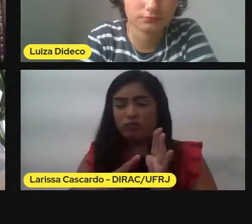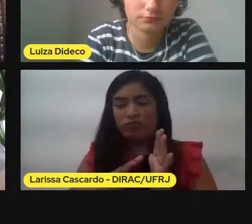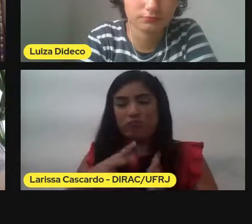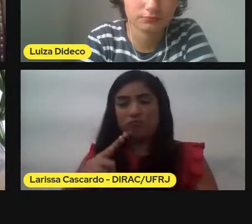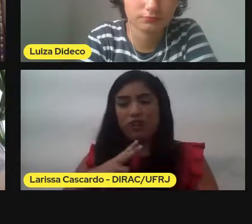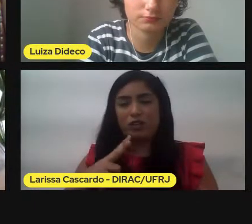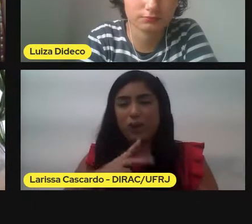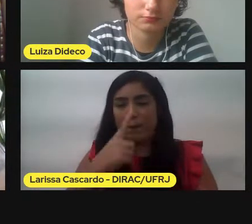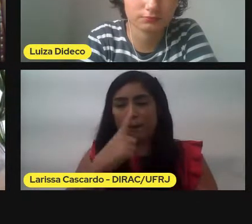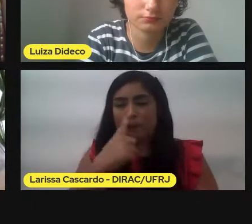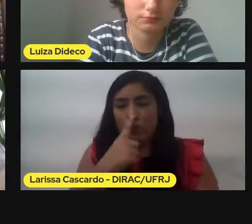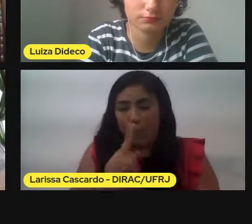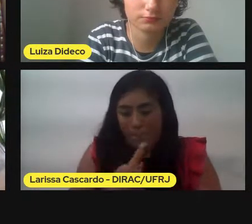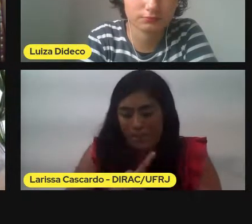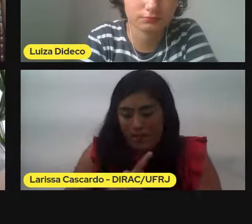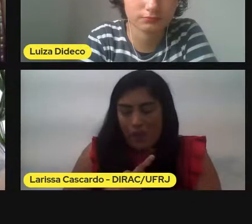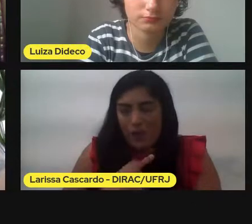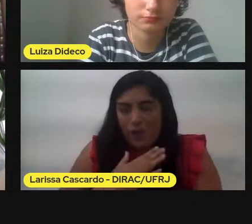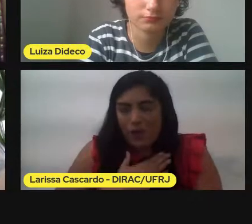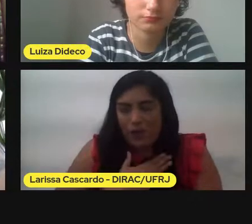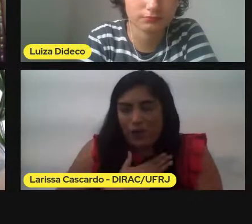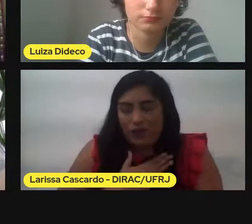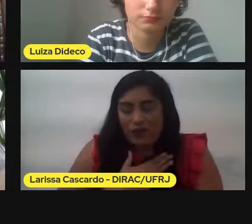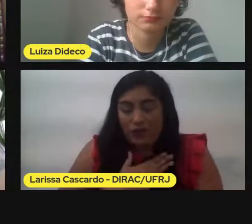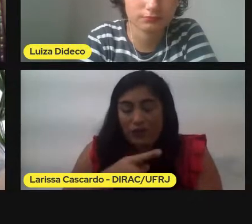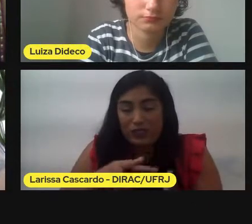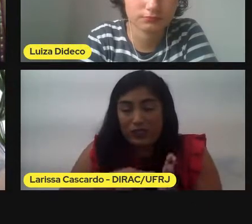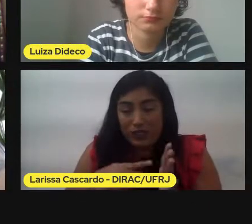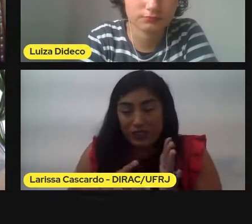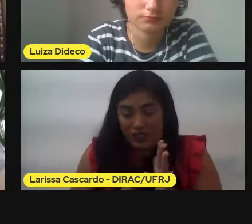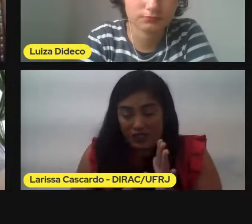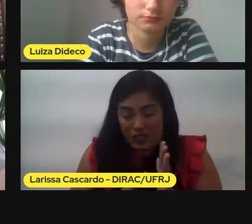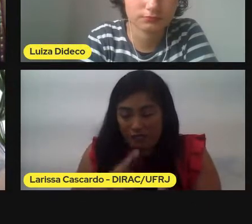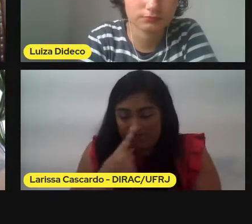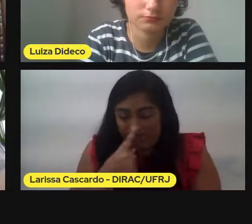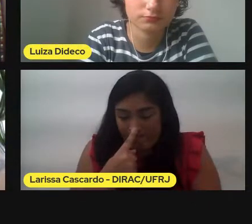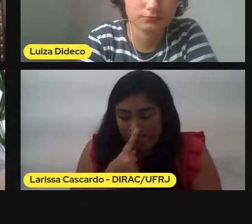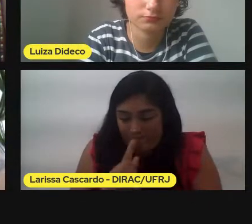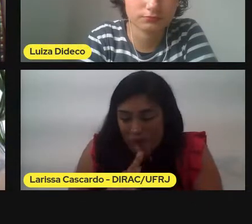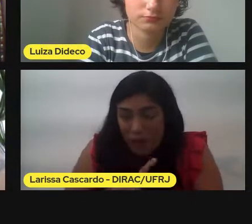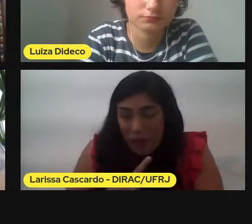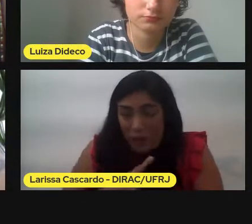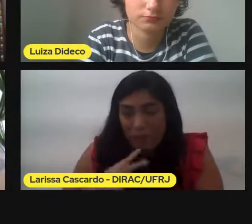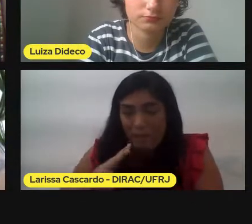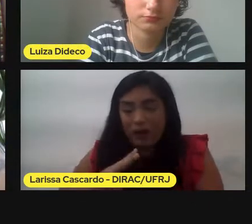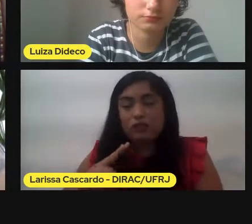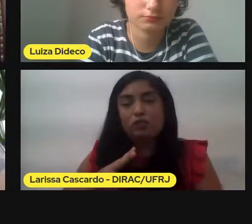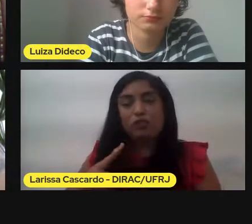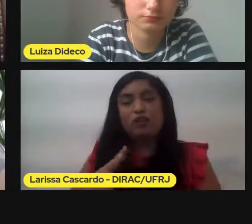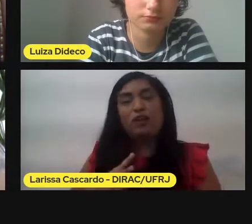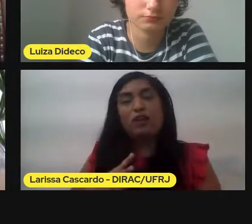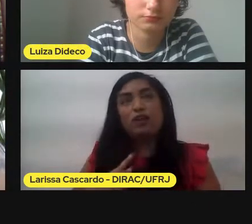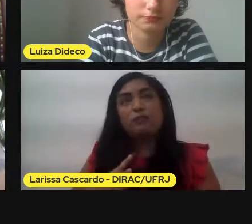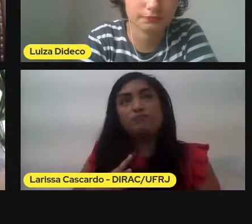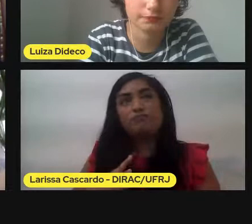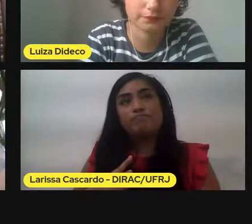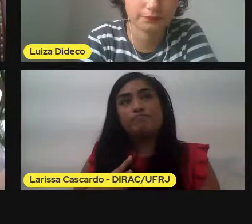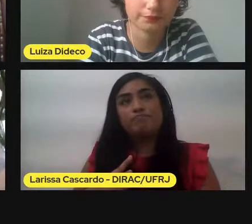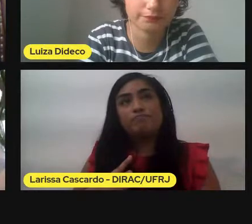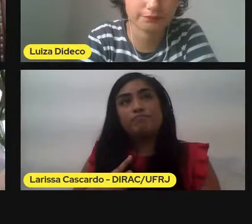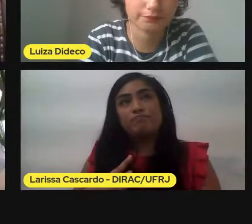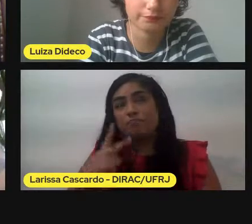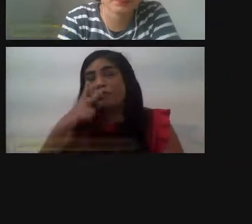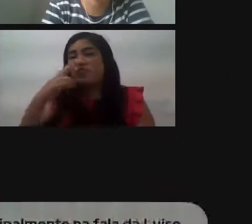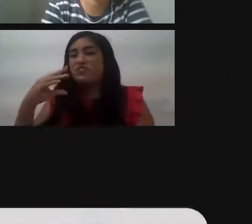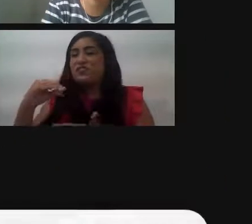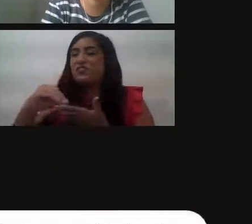E essa ausência de significado íntimo, que numa expansão, para fazer